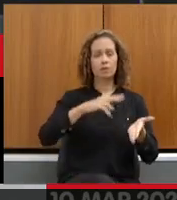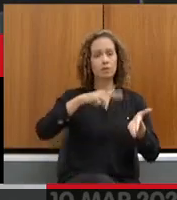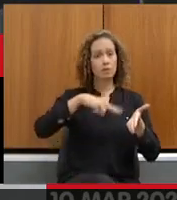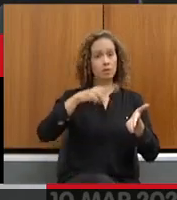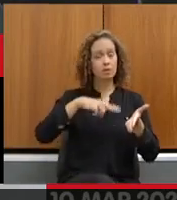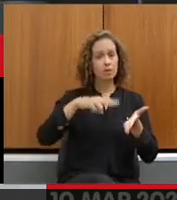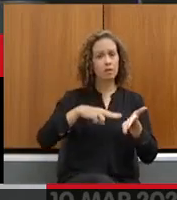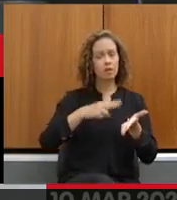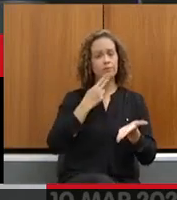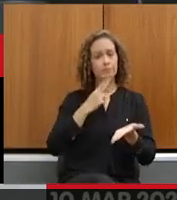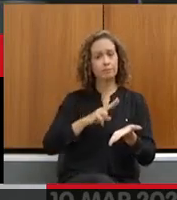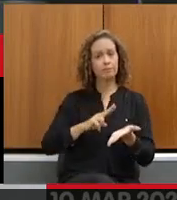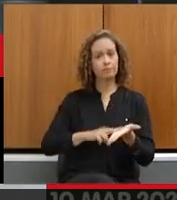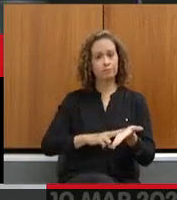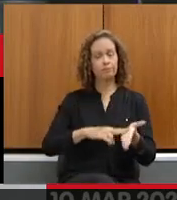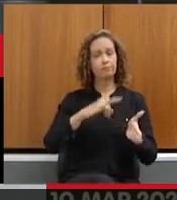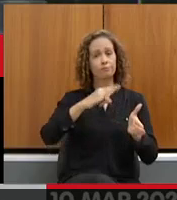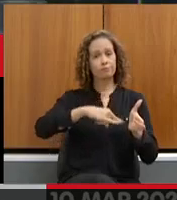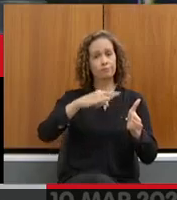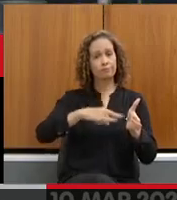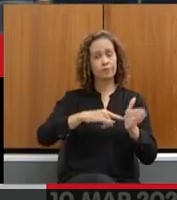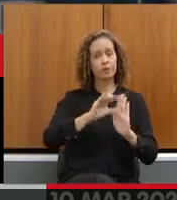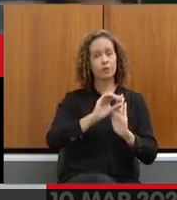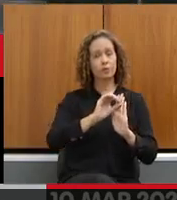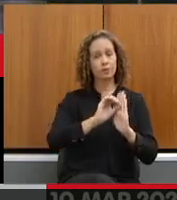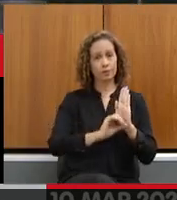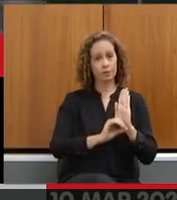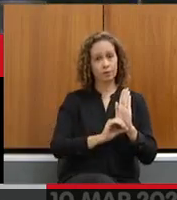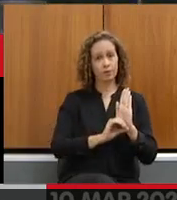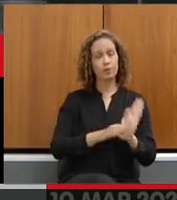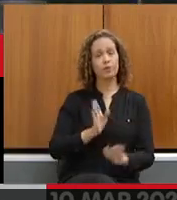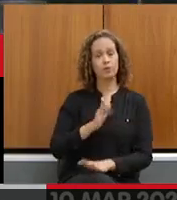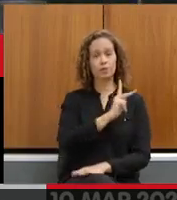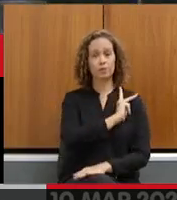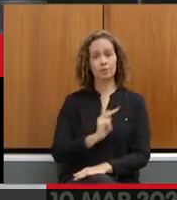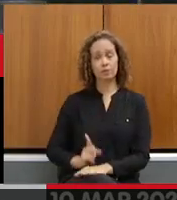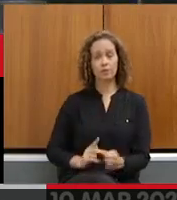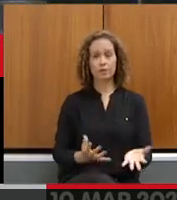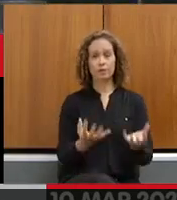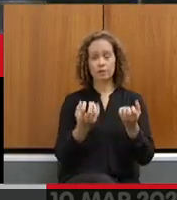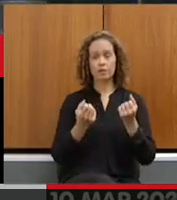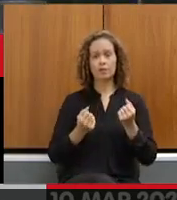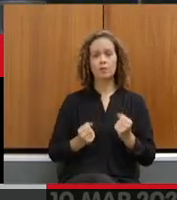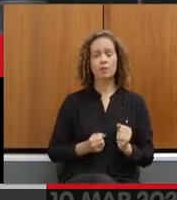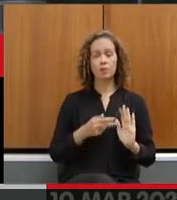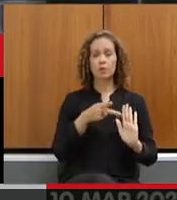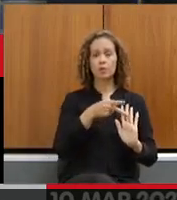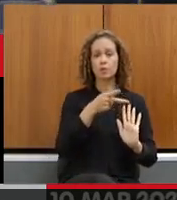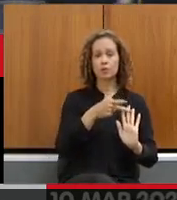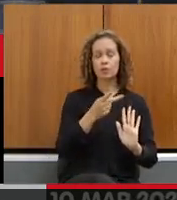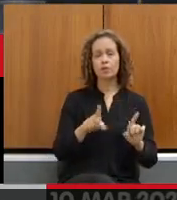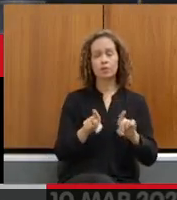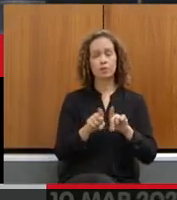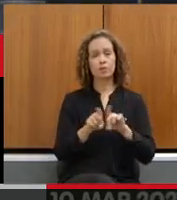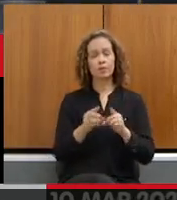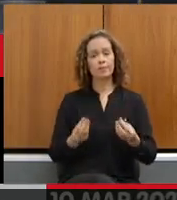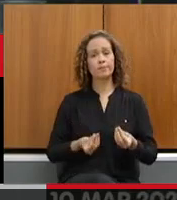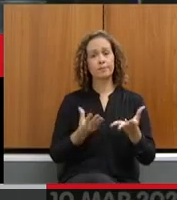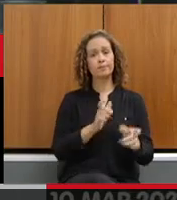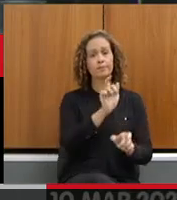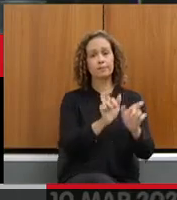correspondência constante de ofícios isso posto a presidência passa a receber proposições e a conceder a palavra aos oradores